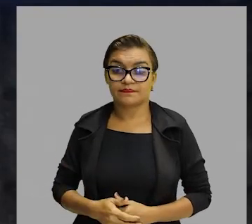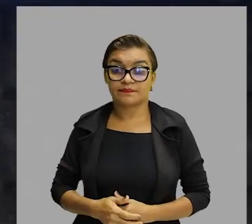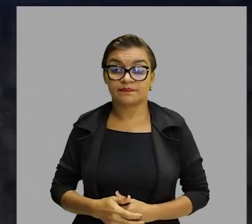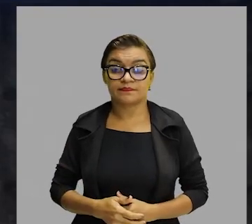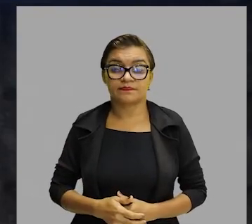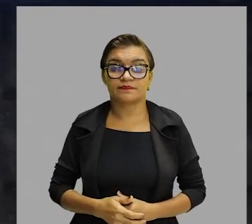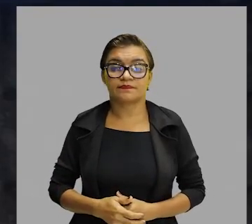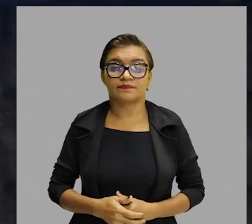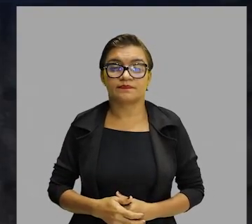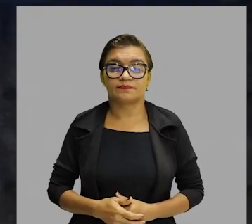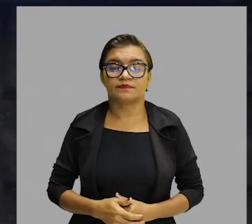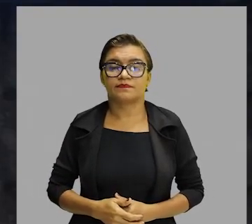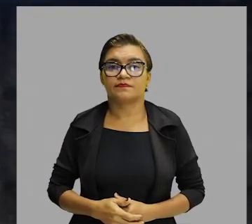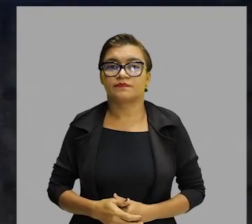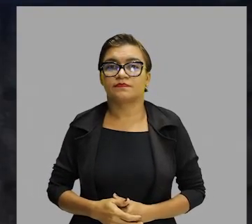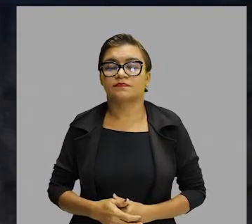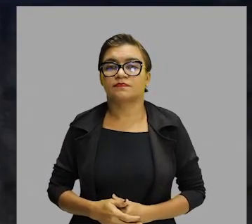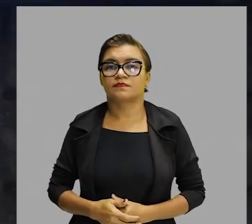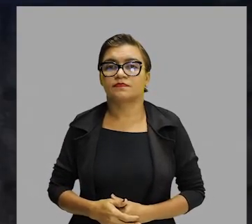Então,